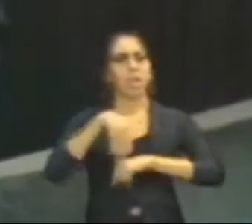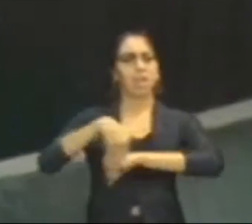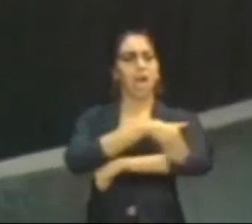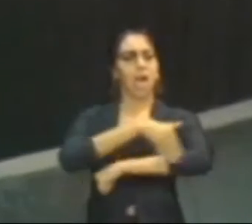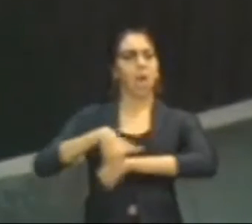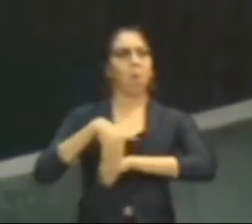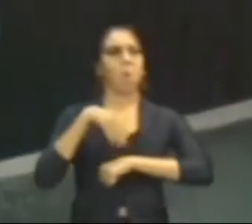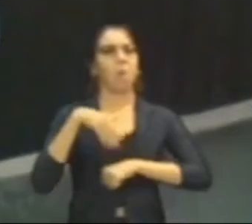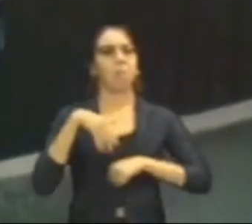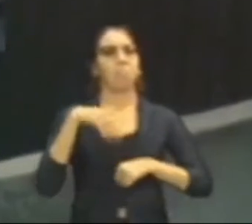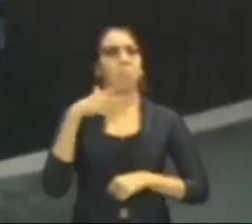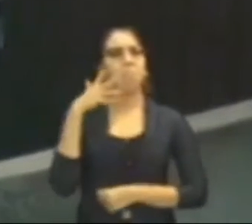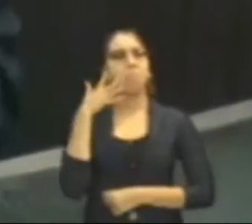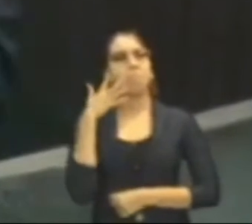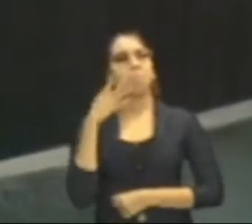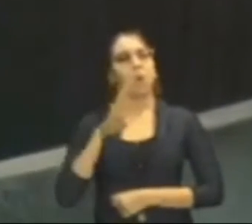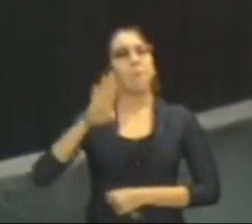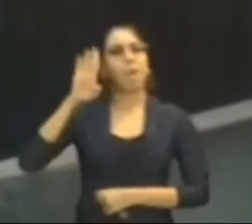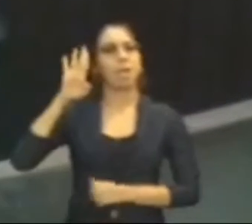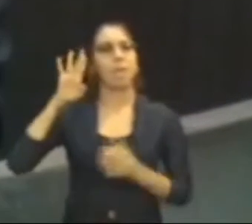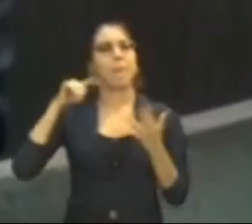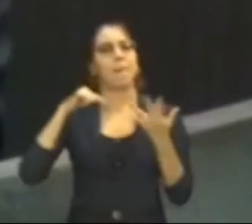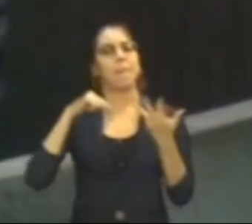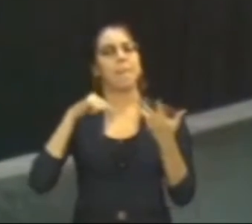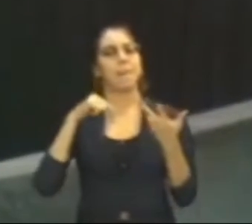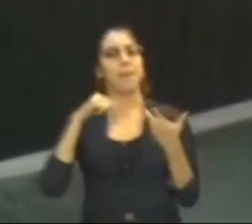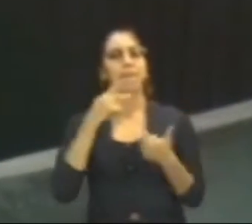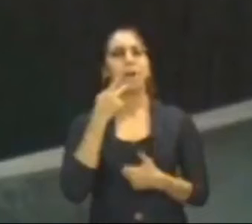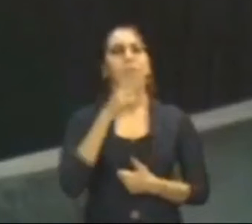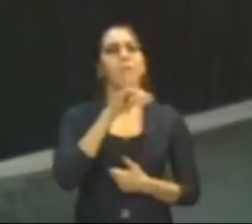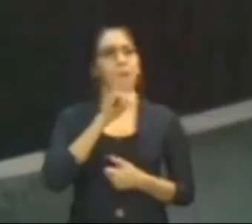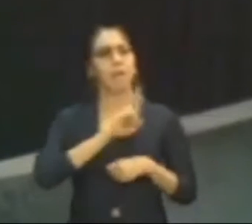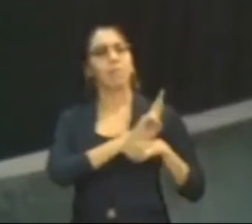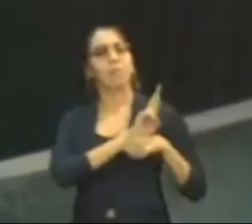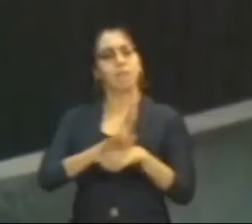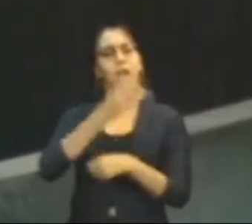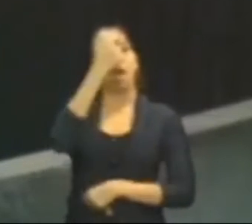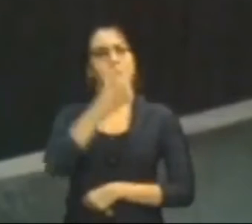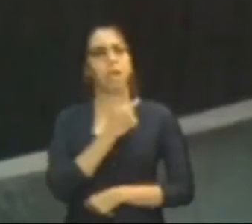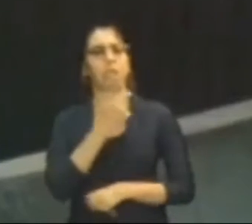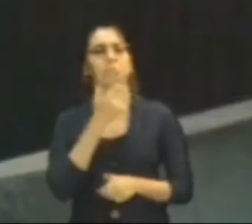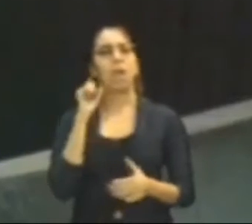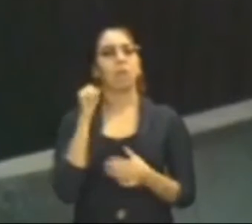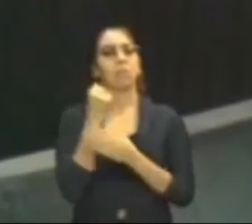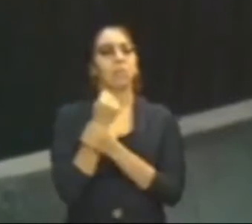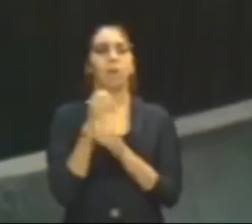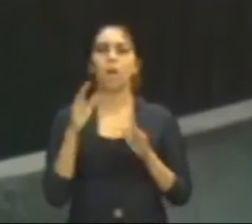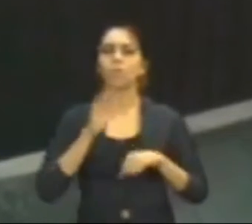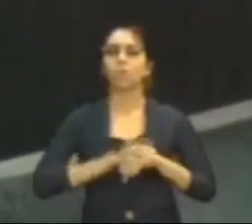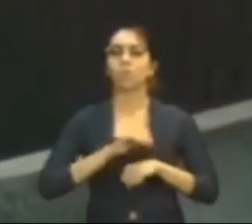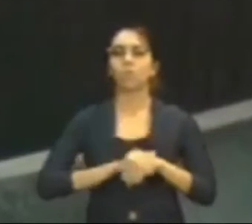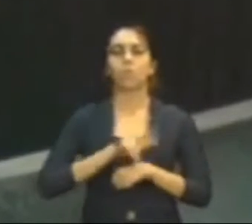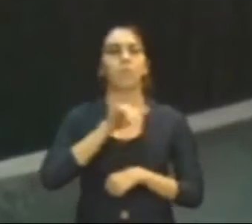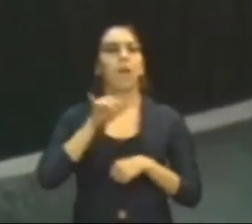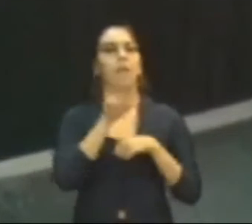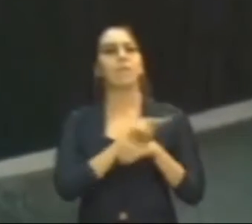um pacto com o eleitor, disse ao eleitor que ia representá-lo, que ia ser fiscal